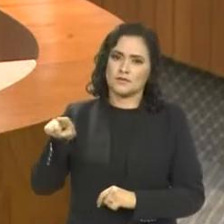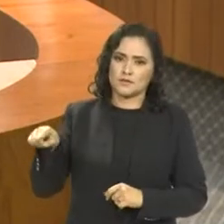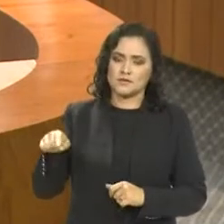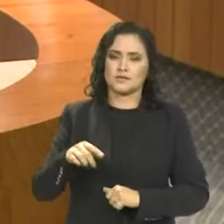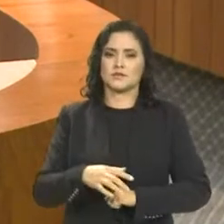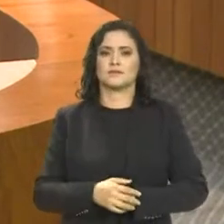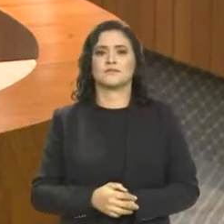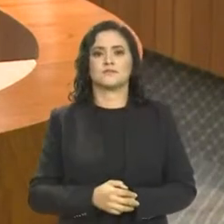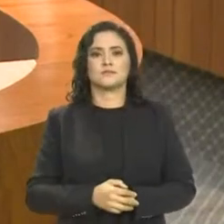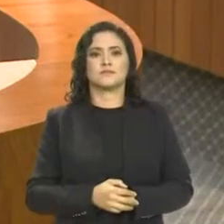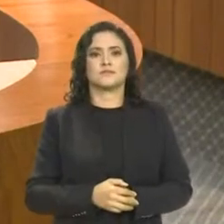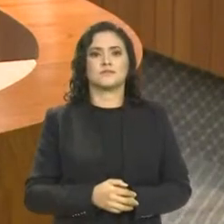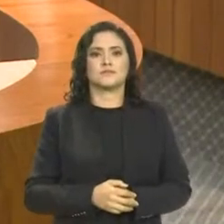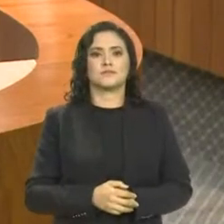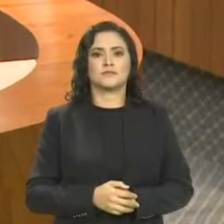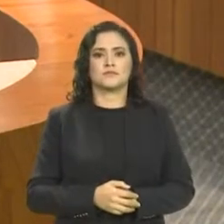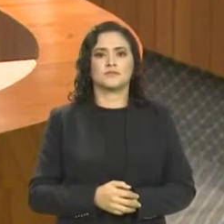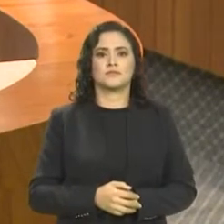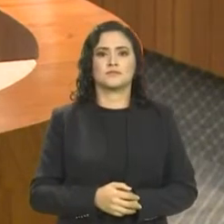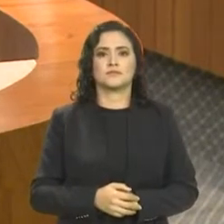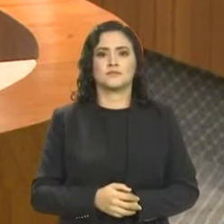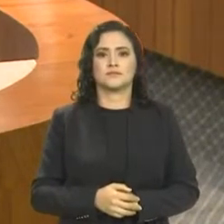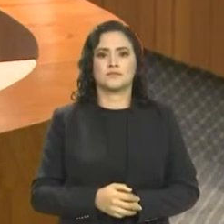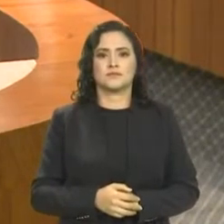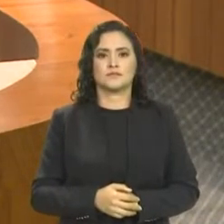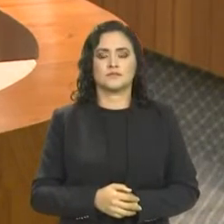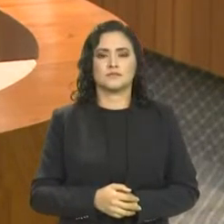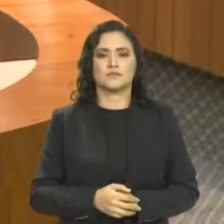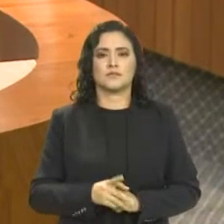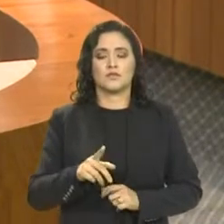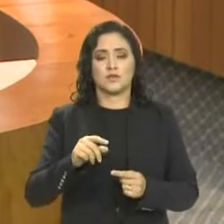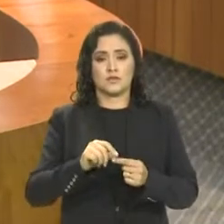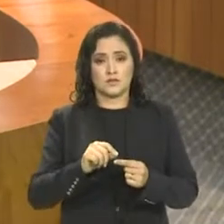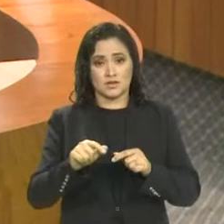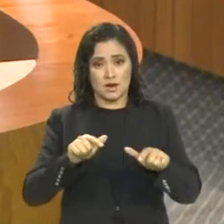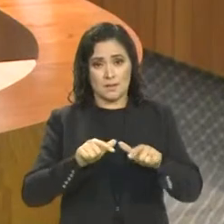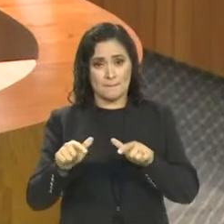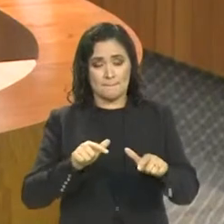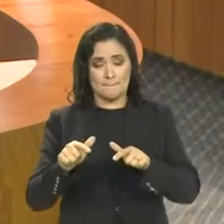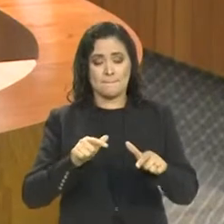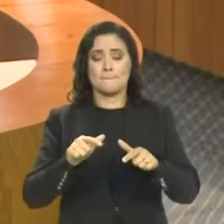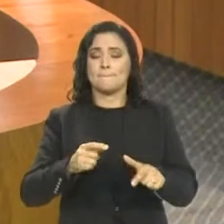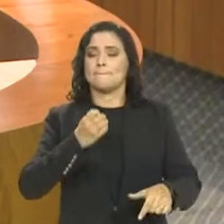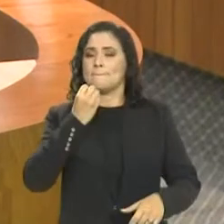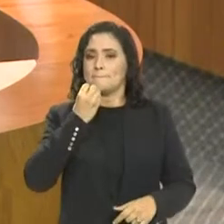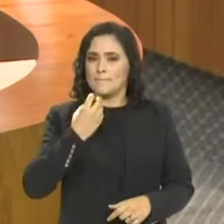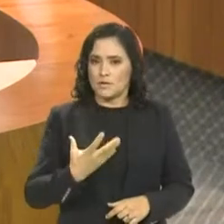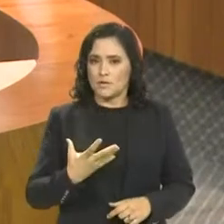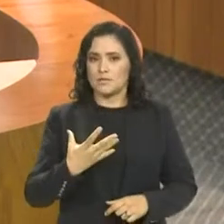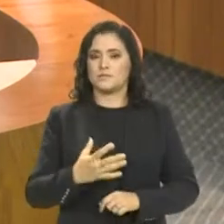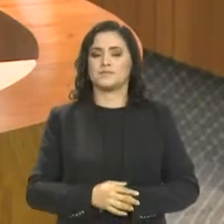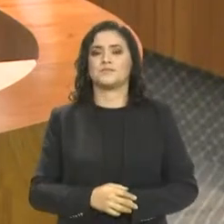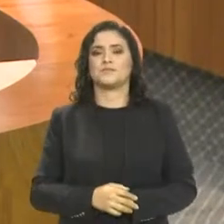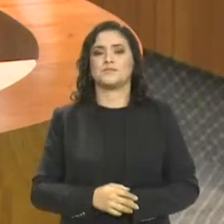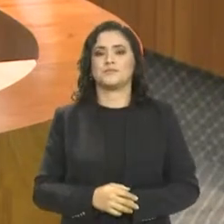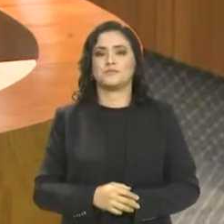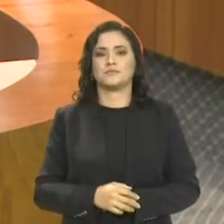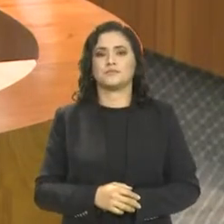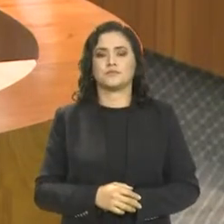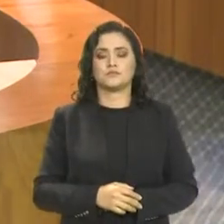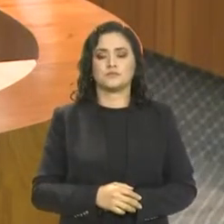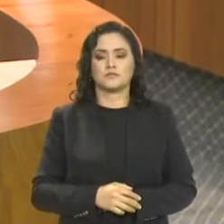Vocês que realizam um trabalho de excelência, resumindo, usando o método de vocês para